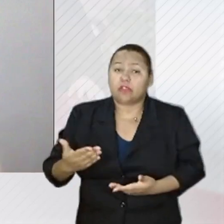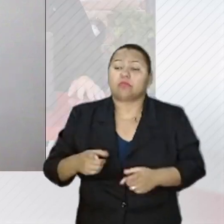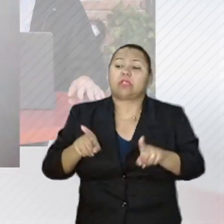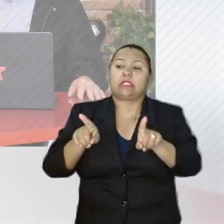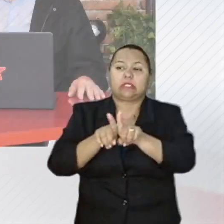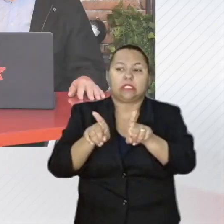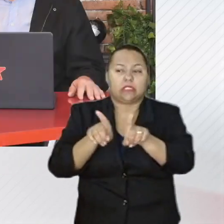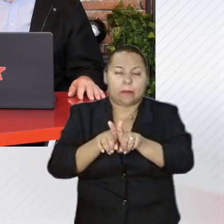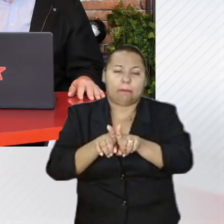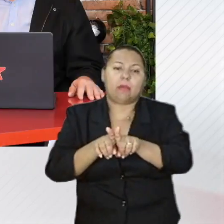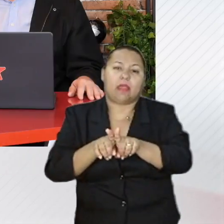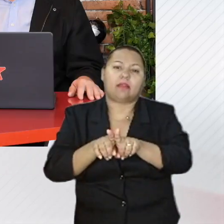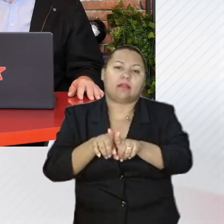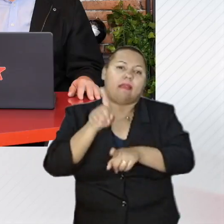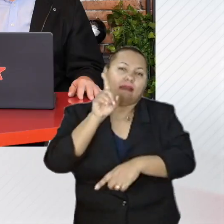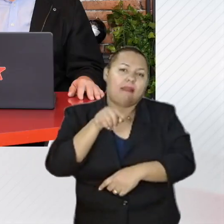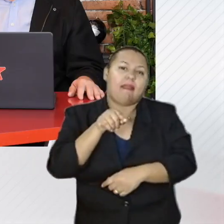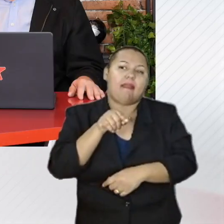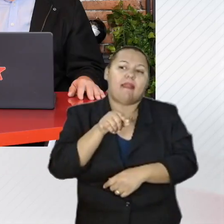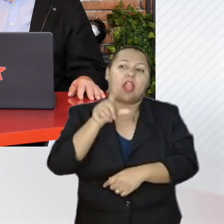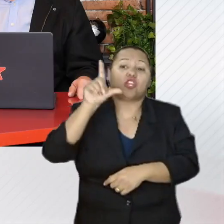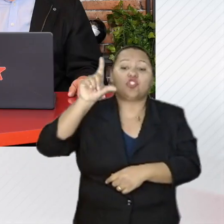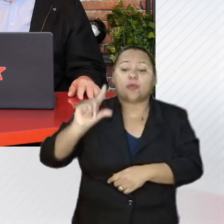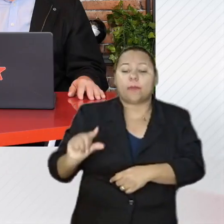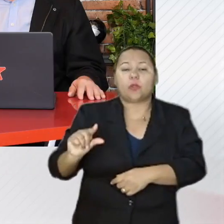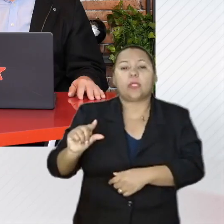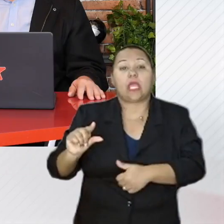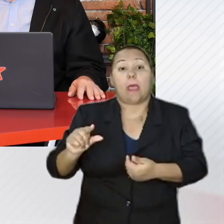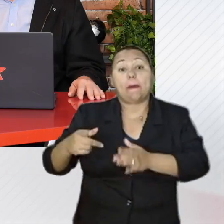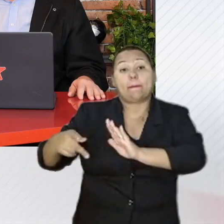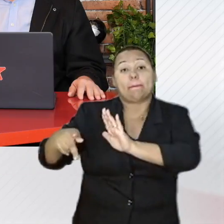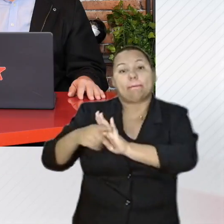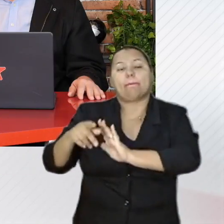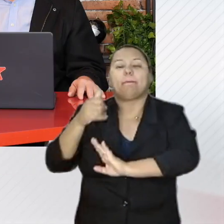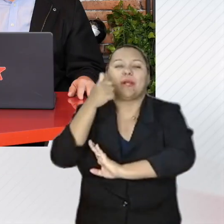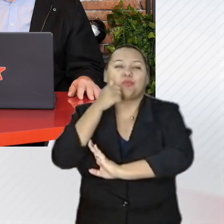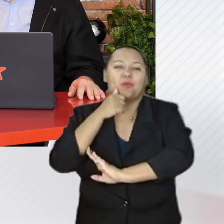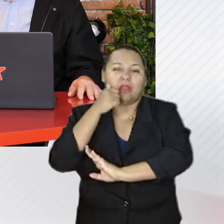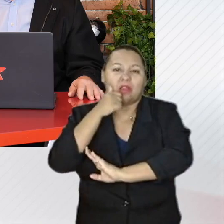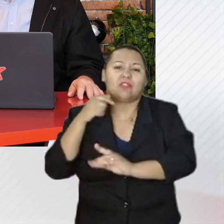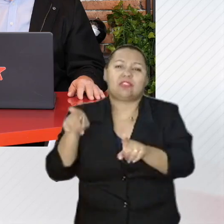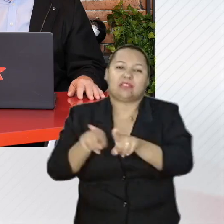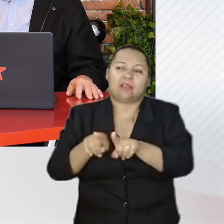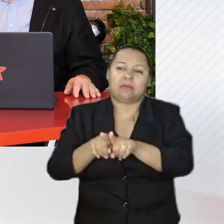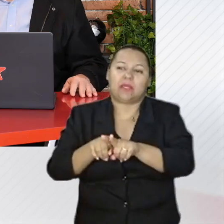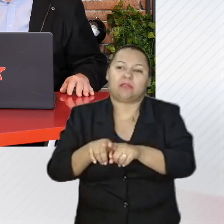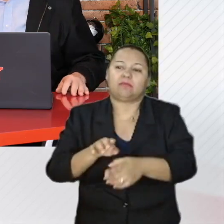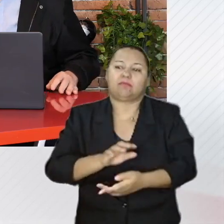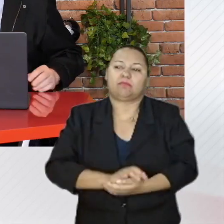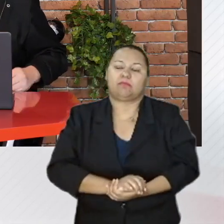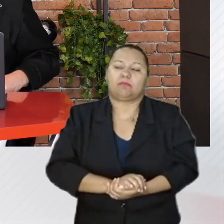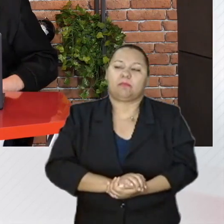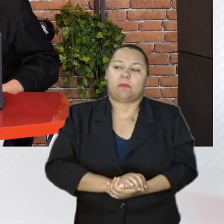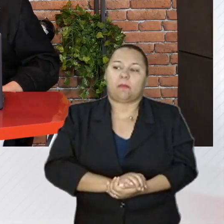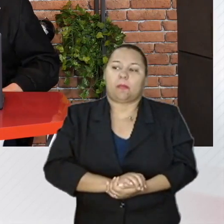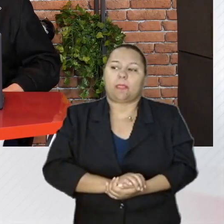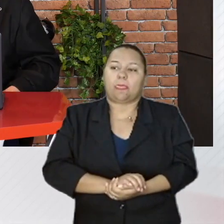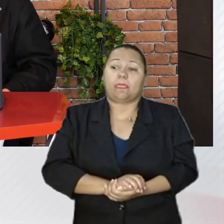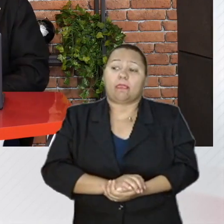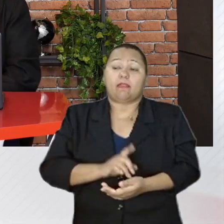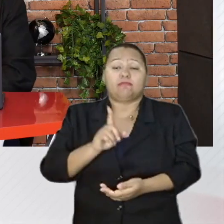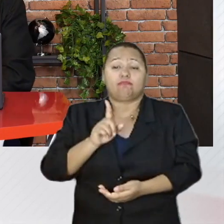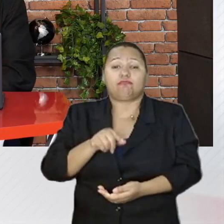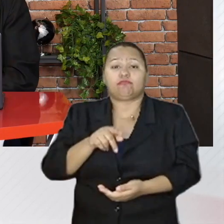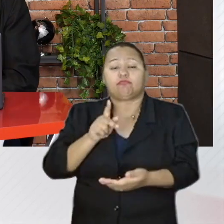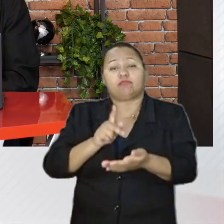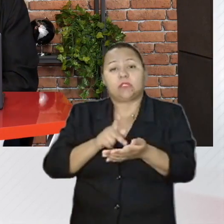atenderia também as mulheres, né? Porque também são as que mais pegam transporte público. É realmente uma preocupação,